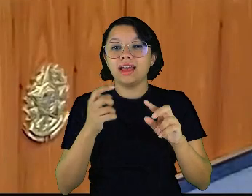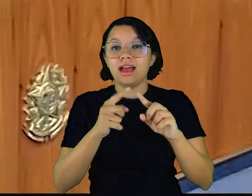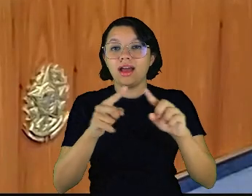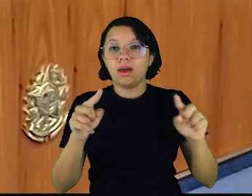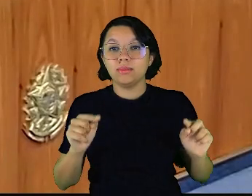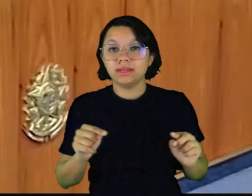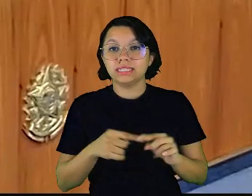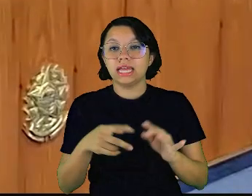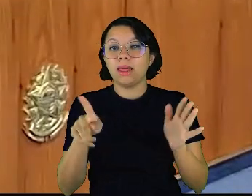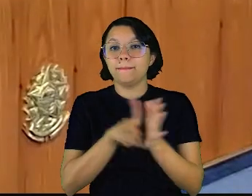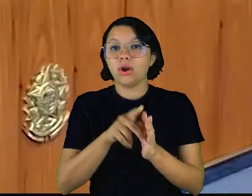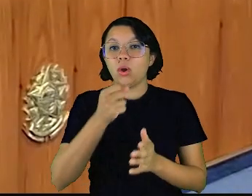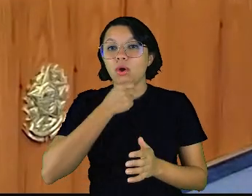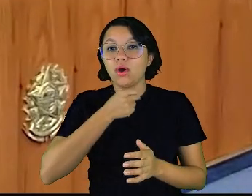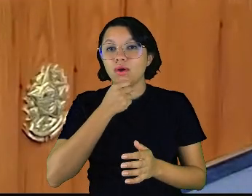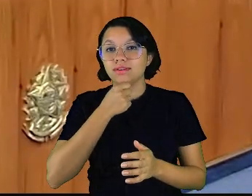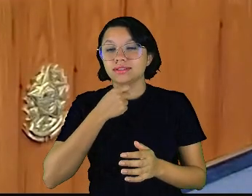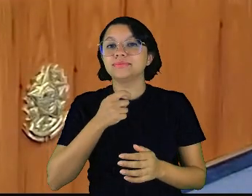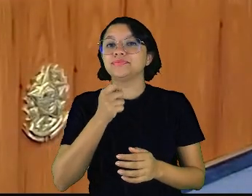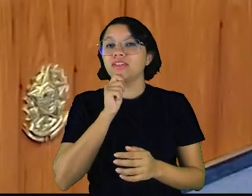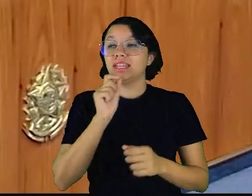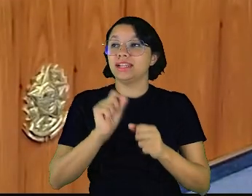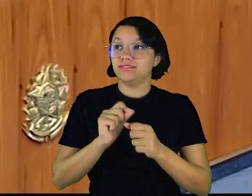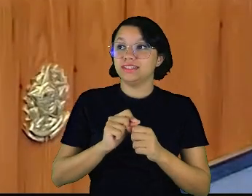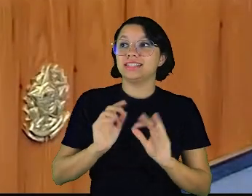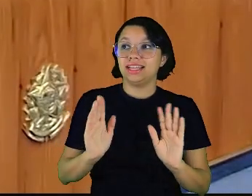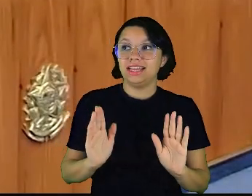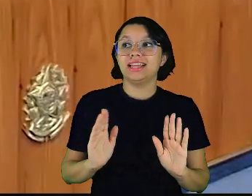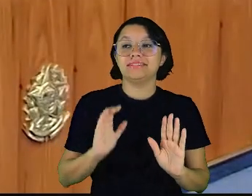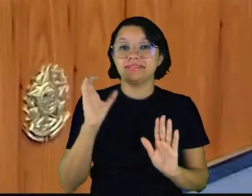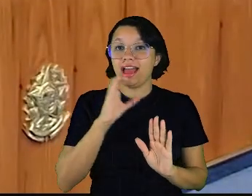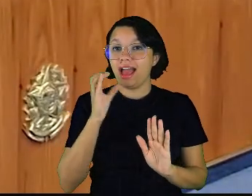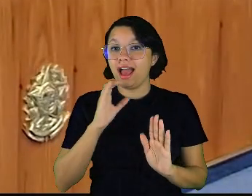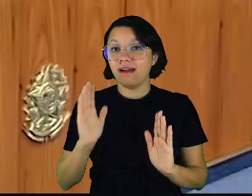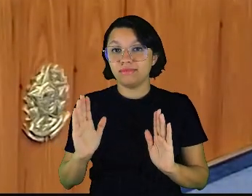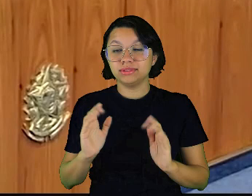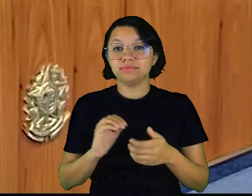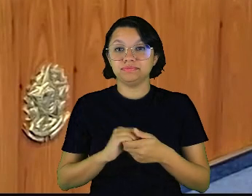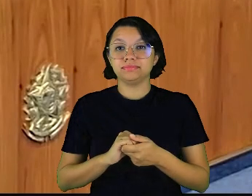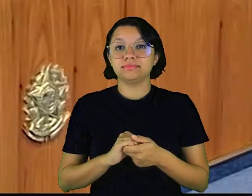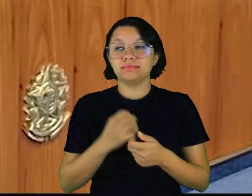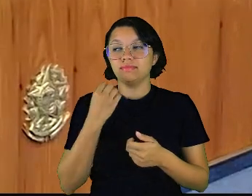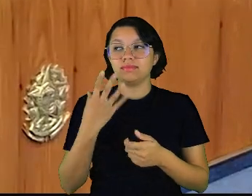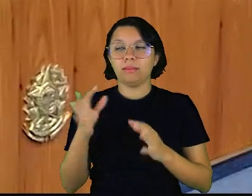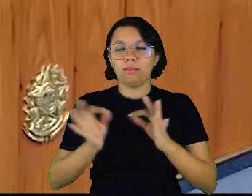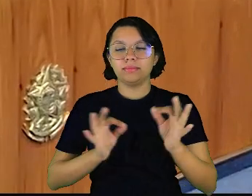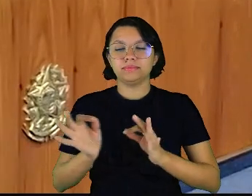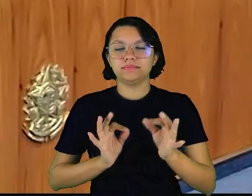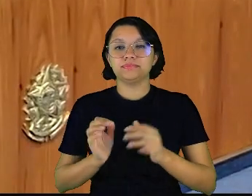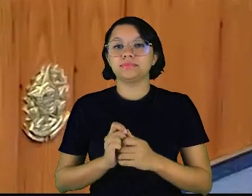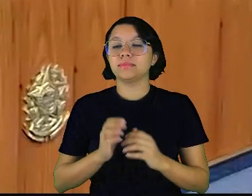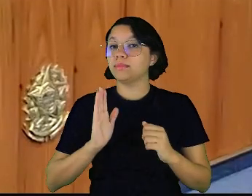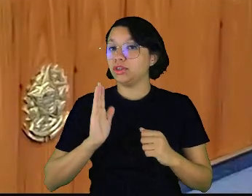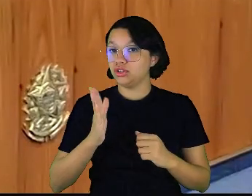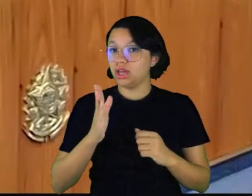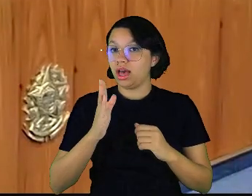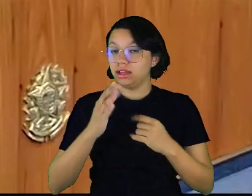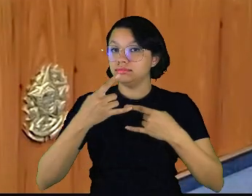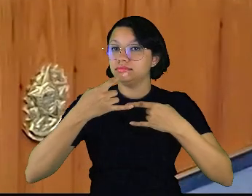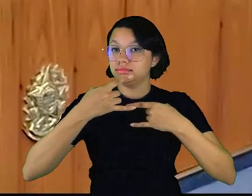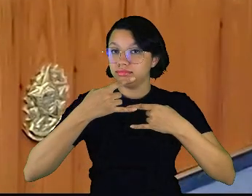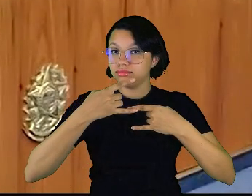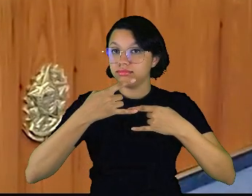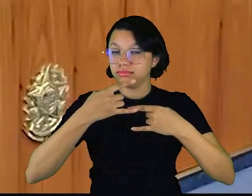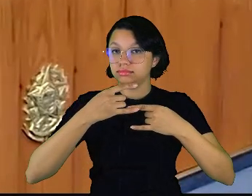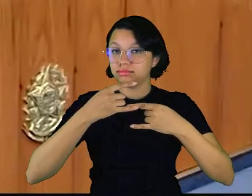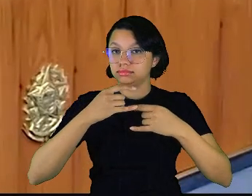em processo de realização, para em breve estará pronto, mas já estamos transmitindo. Então,